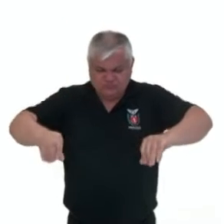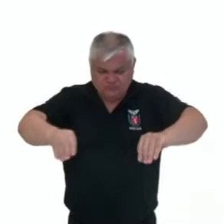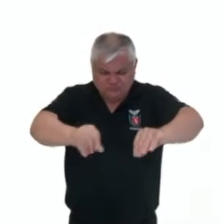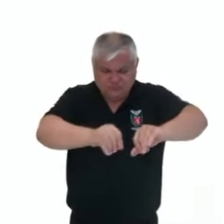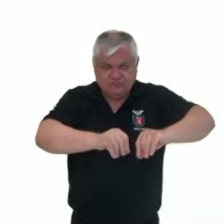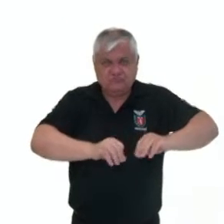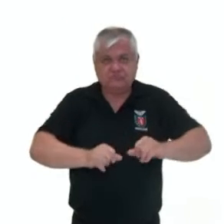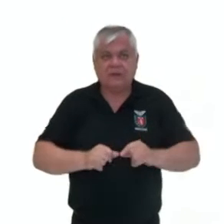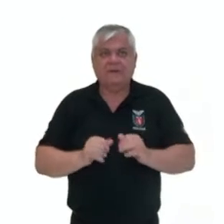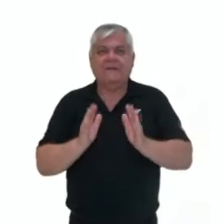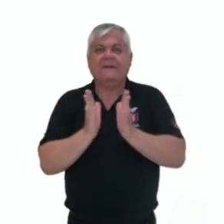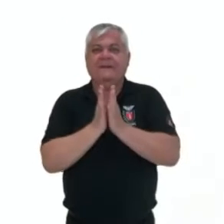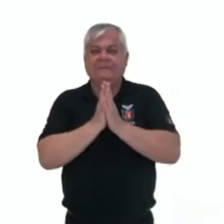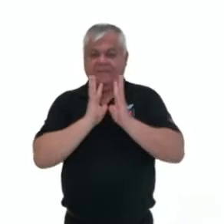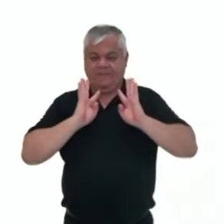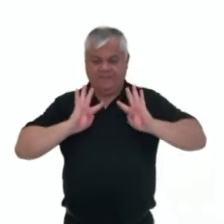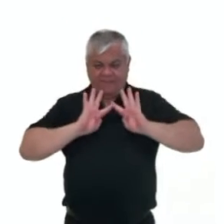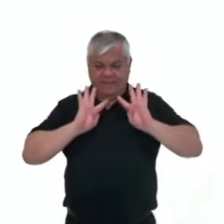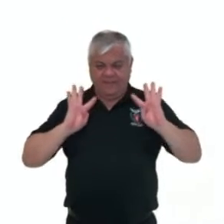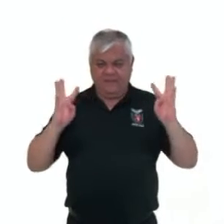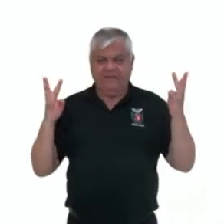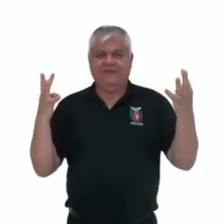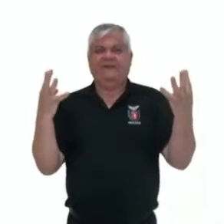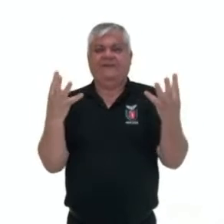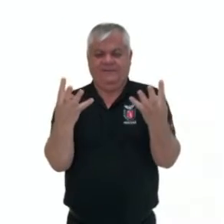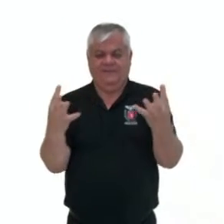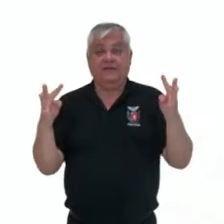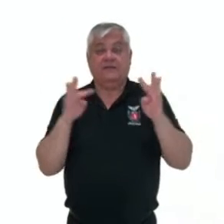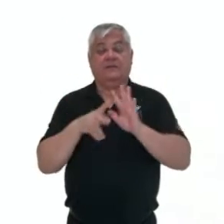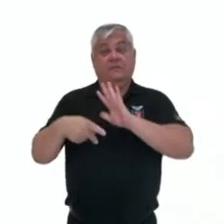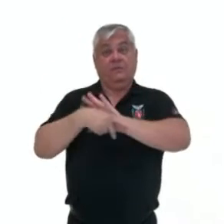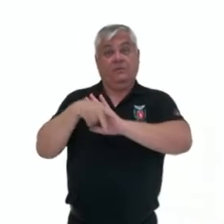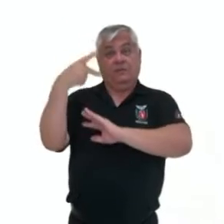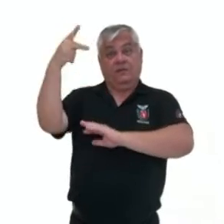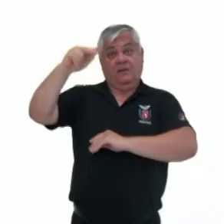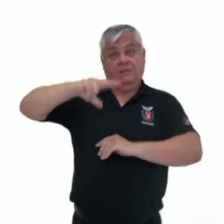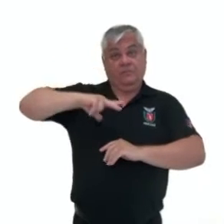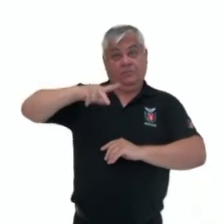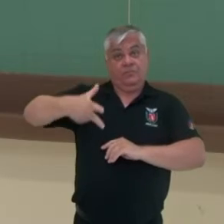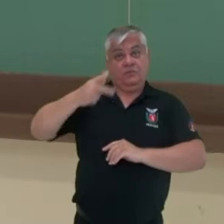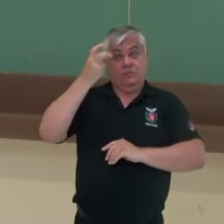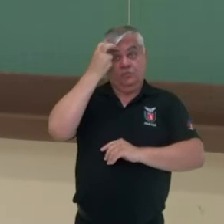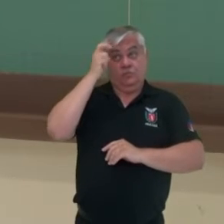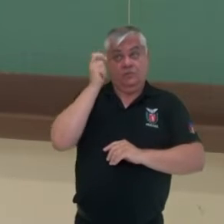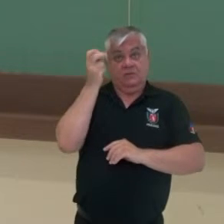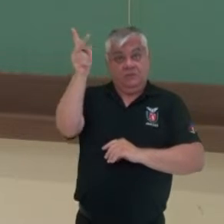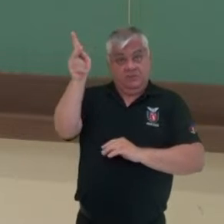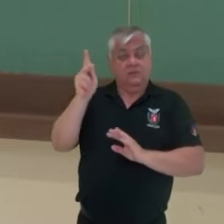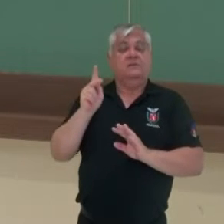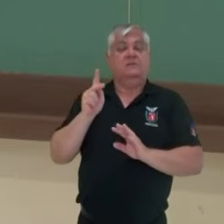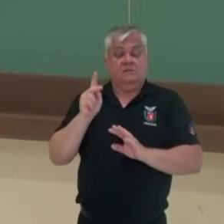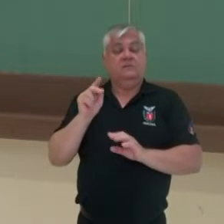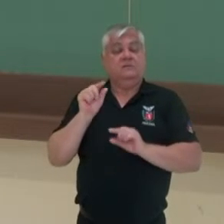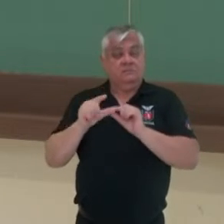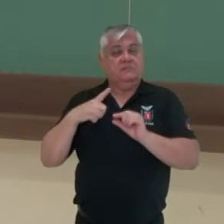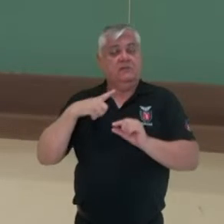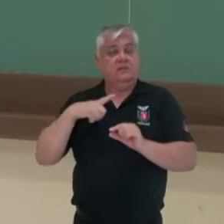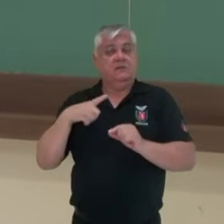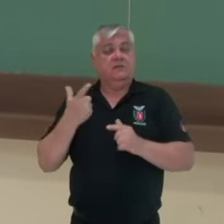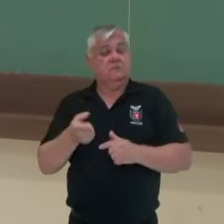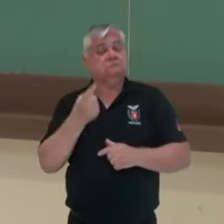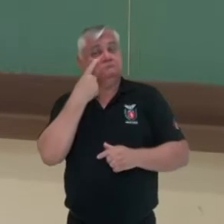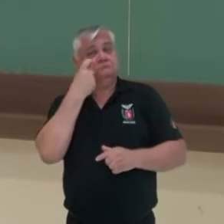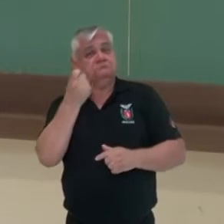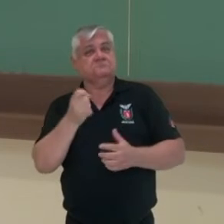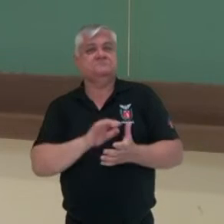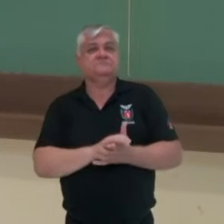ali em volta. Então é uma luta tradicional portuguesa, que acontece lá naquele país, né, bem